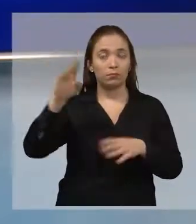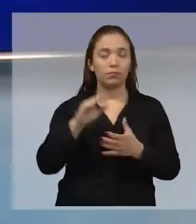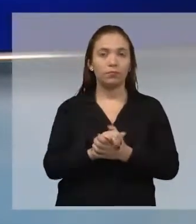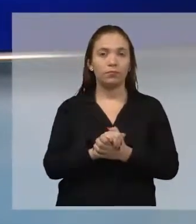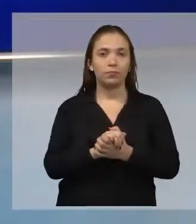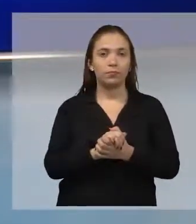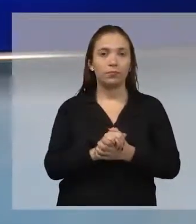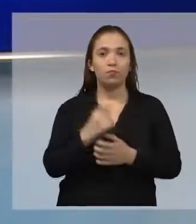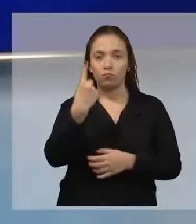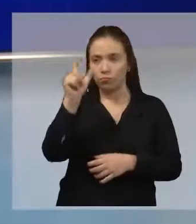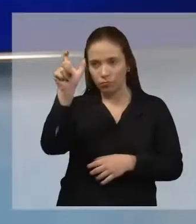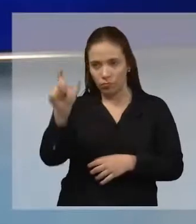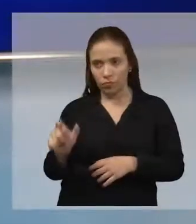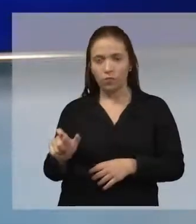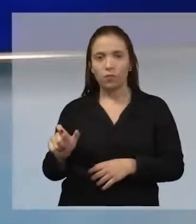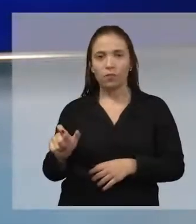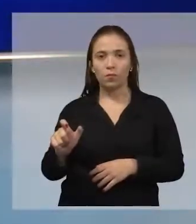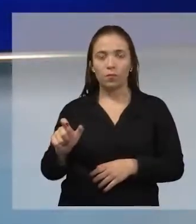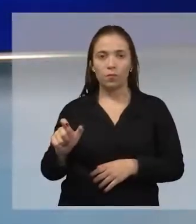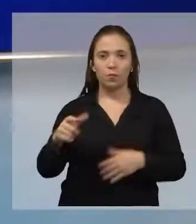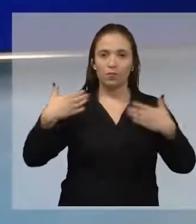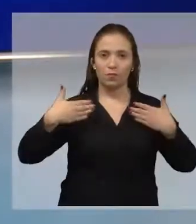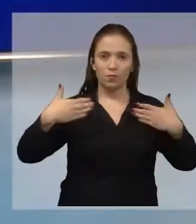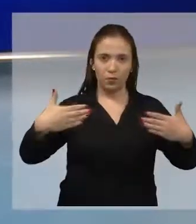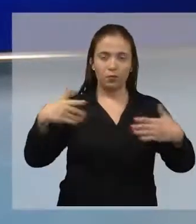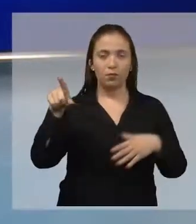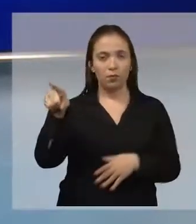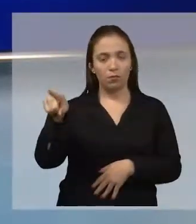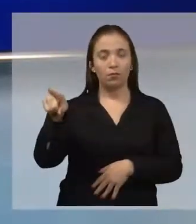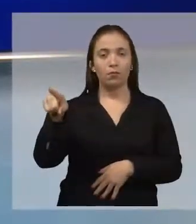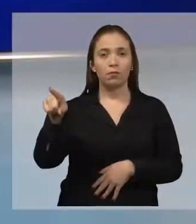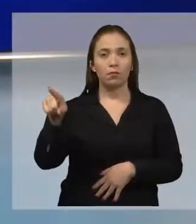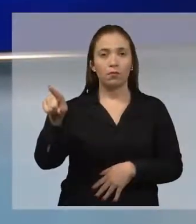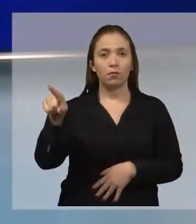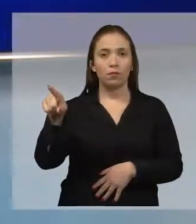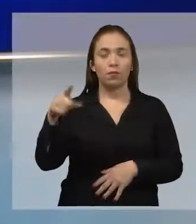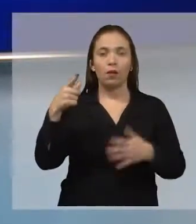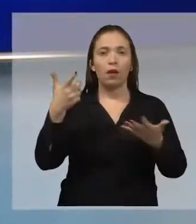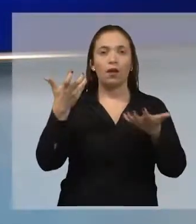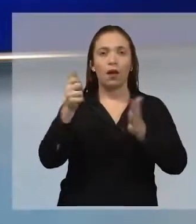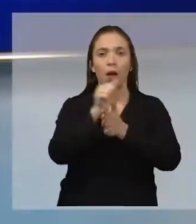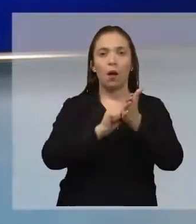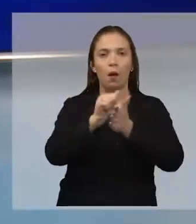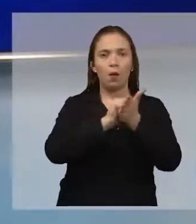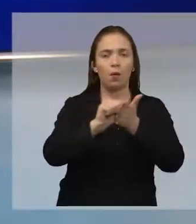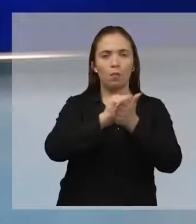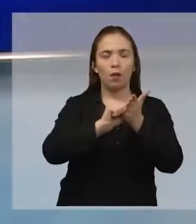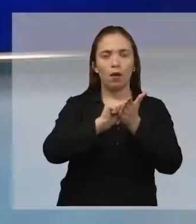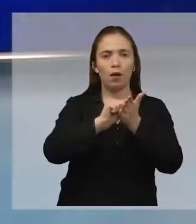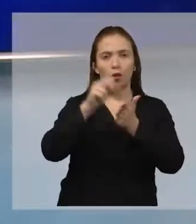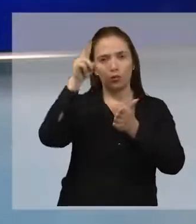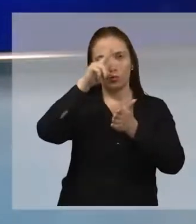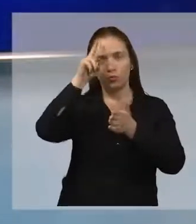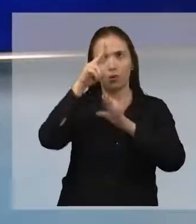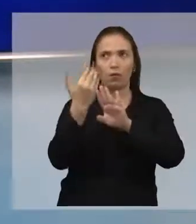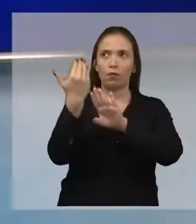um ministro que, nesse instante, quer negar a história, dizendo que não se